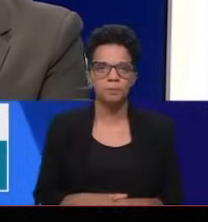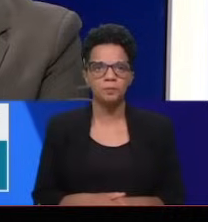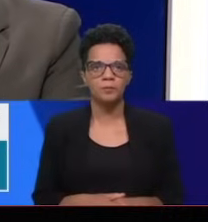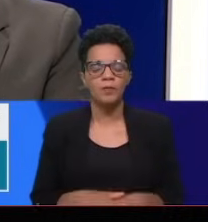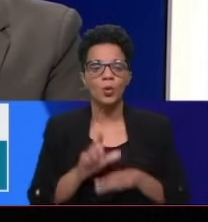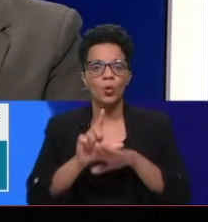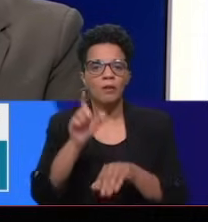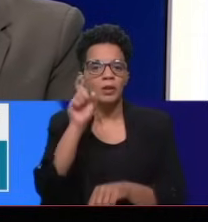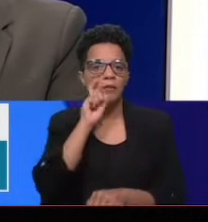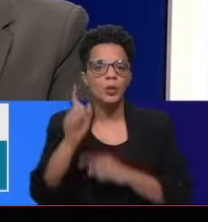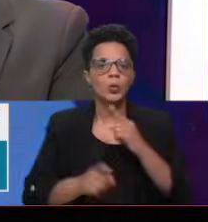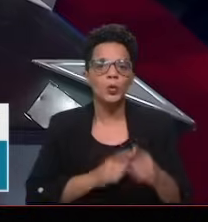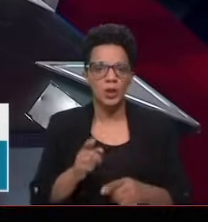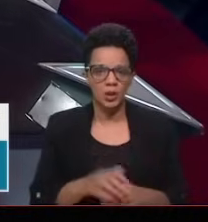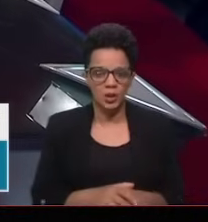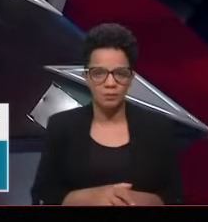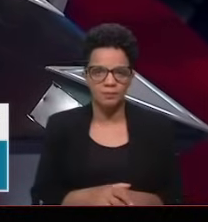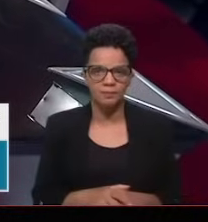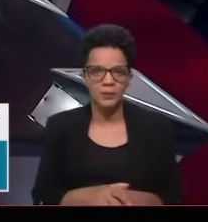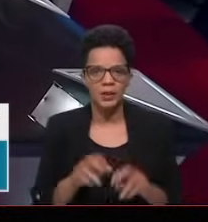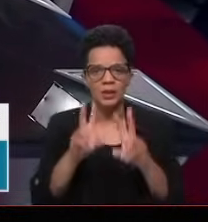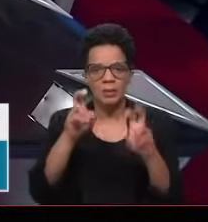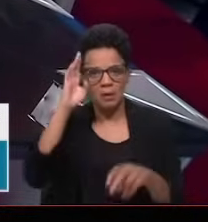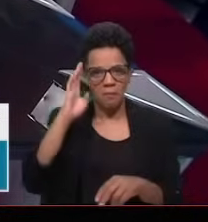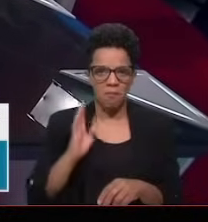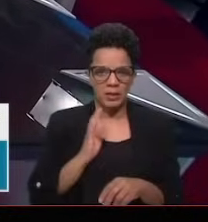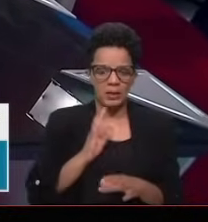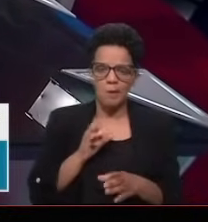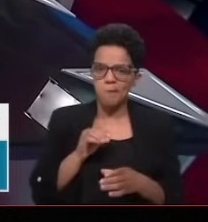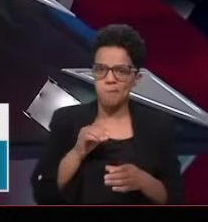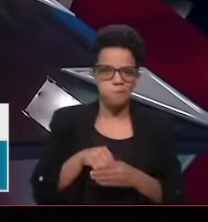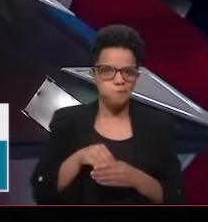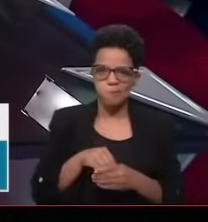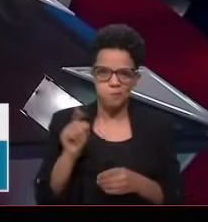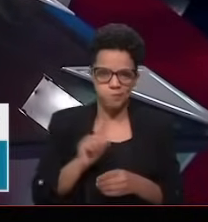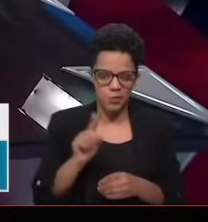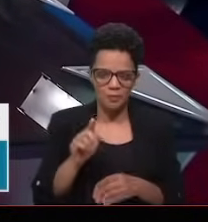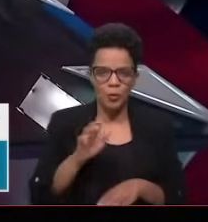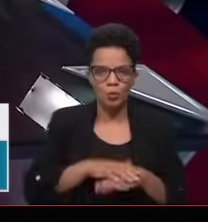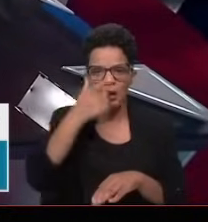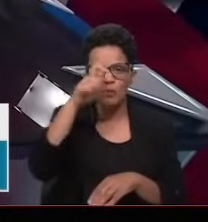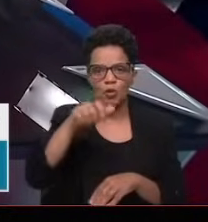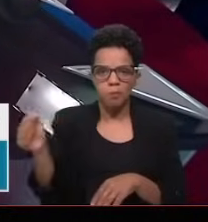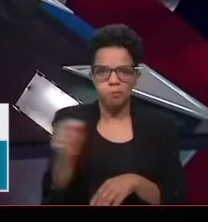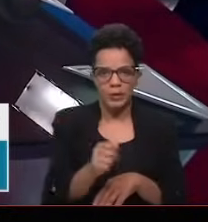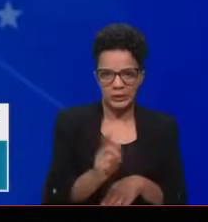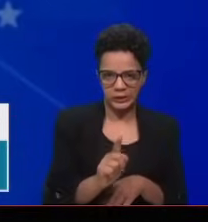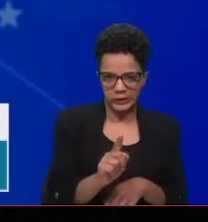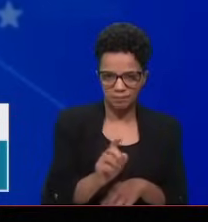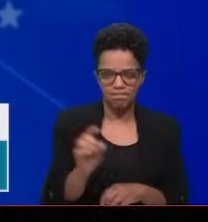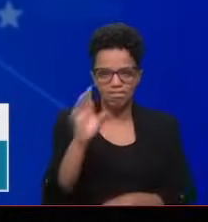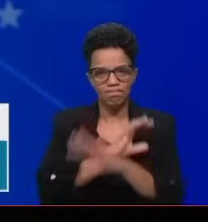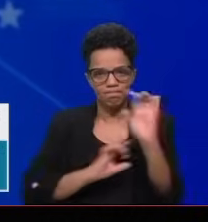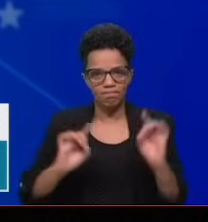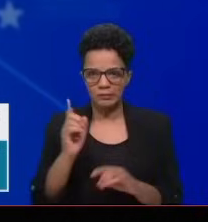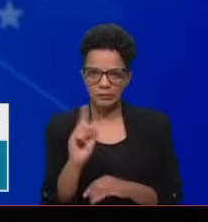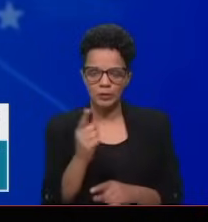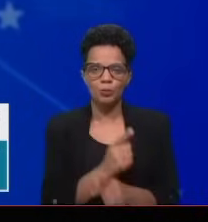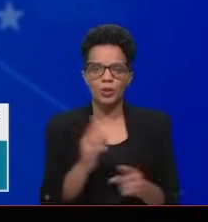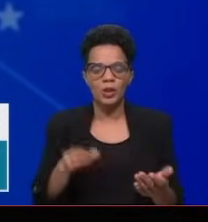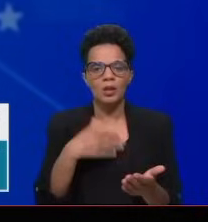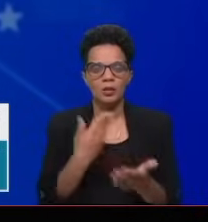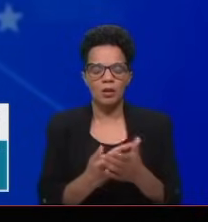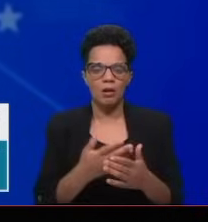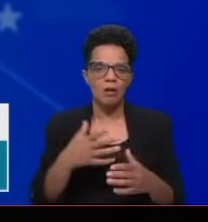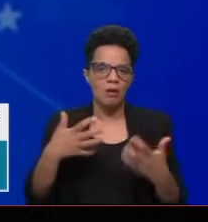livro defende que não deve intervir em termos militares no sentido do recursos humanos especificamente da Europa neste momento porque isso seria escalar